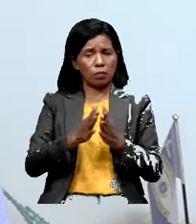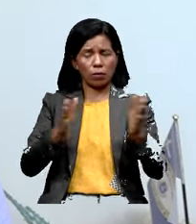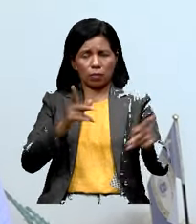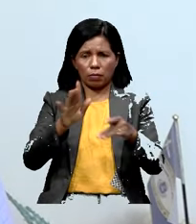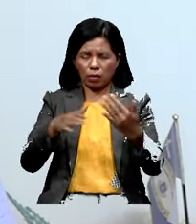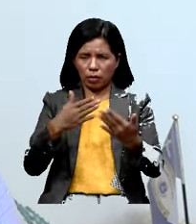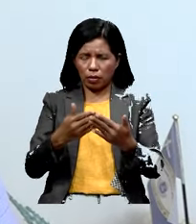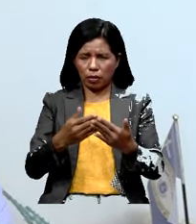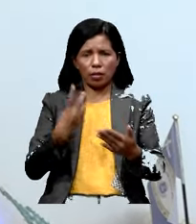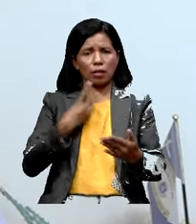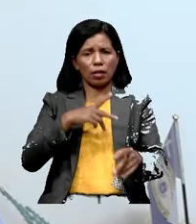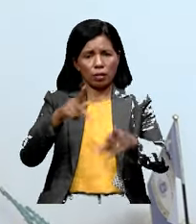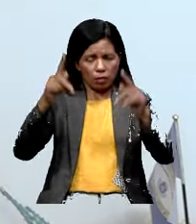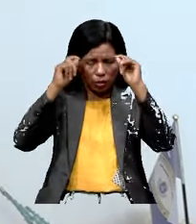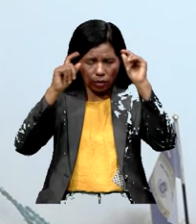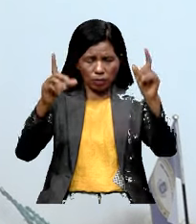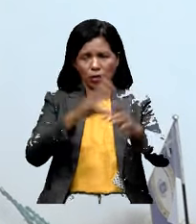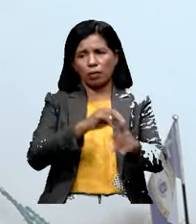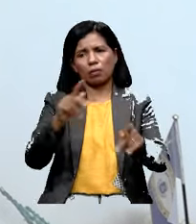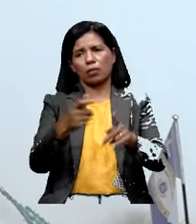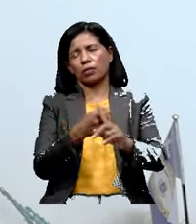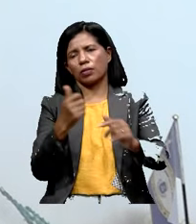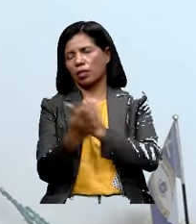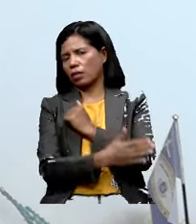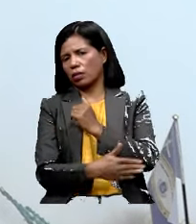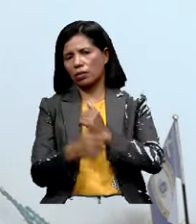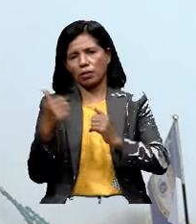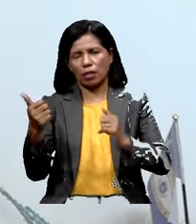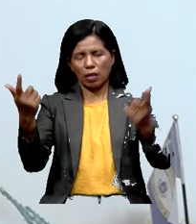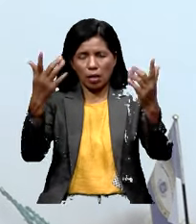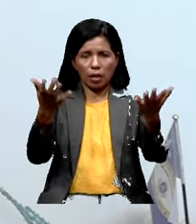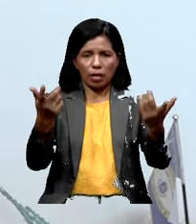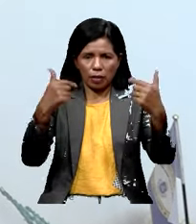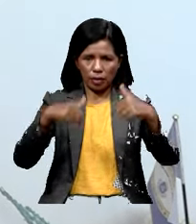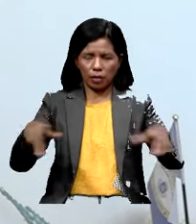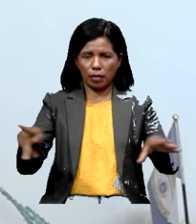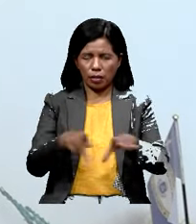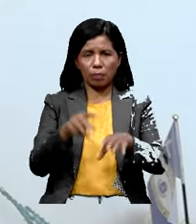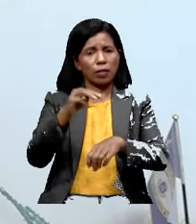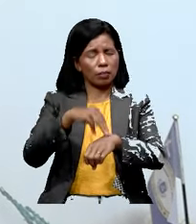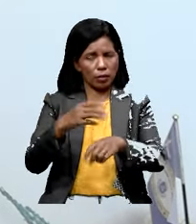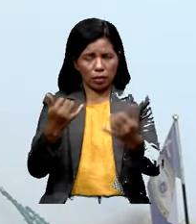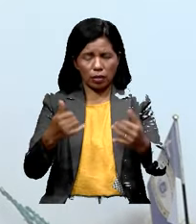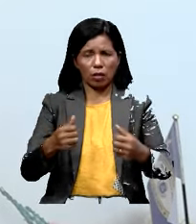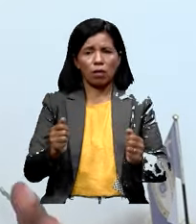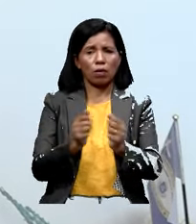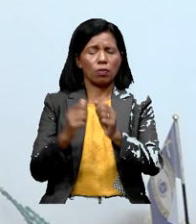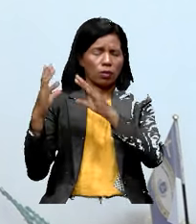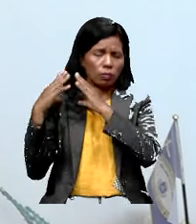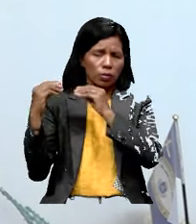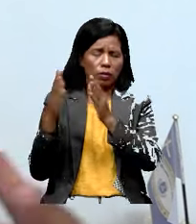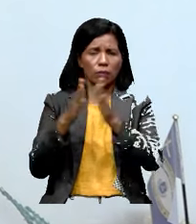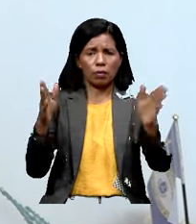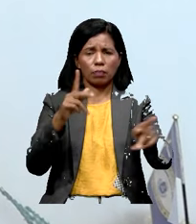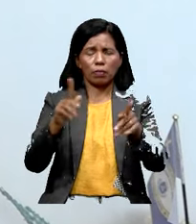ita serani Timor, nomor serani serani beu sina samsi lu kagara kmai participe hemi serani, bahau esperansa bot, bai mo hoto